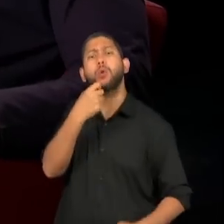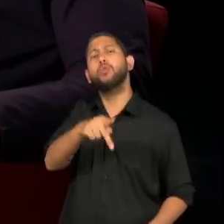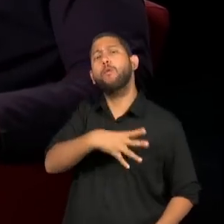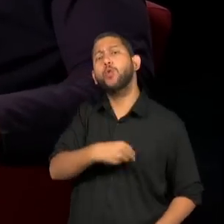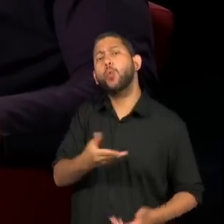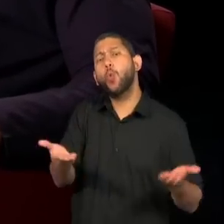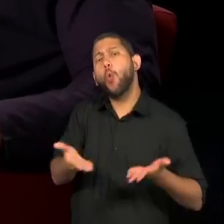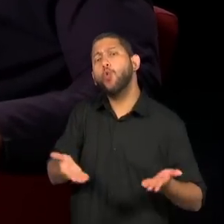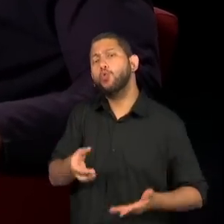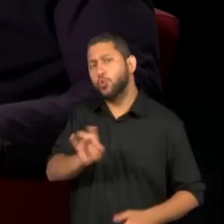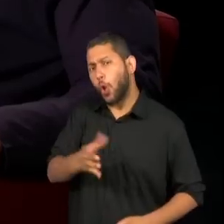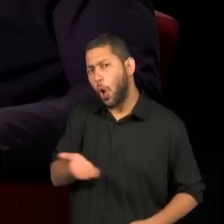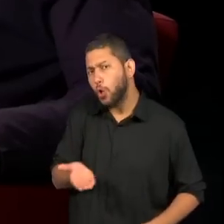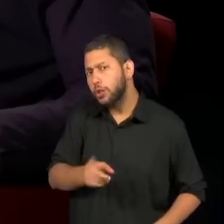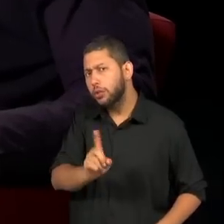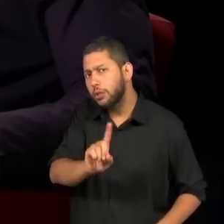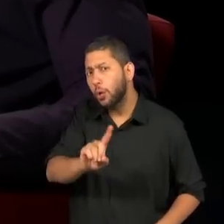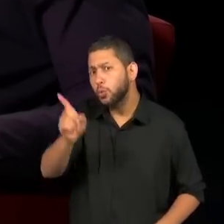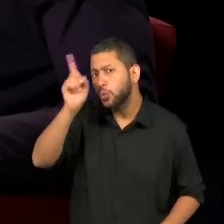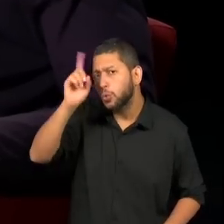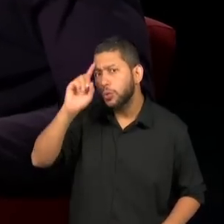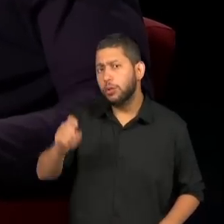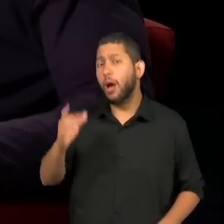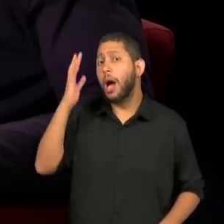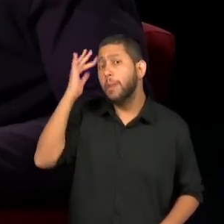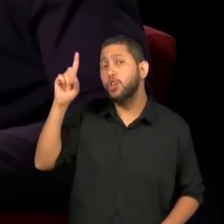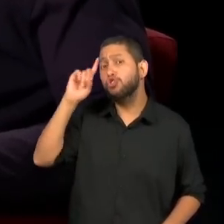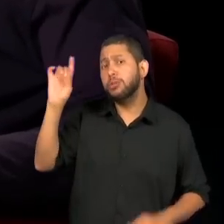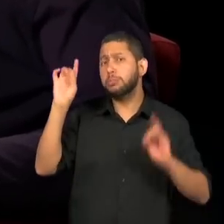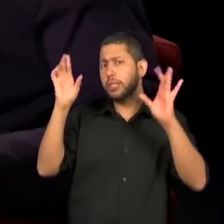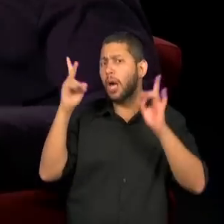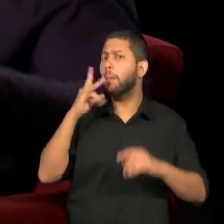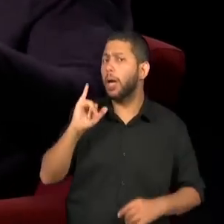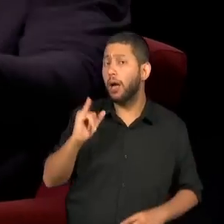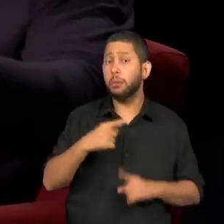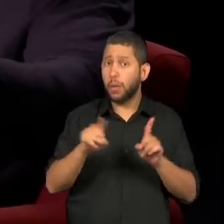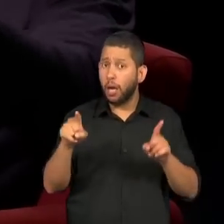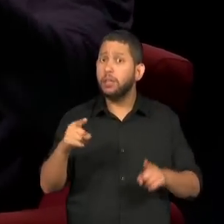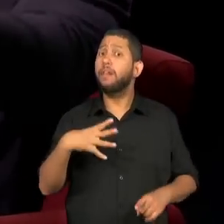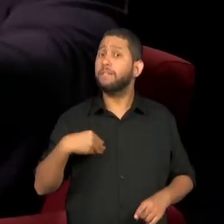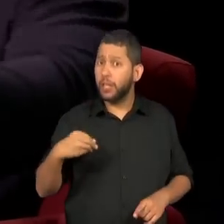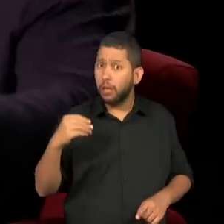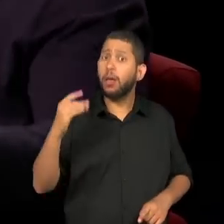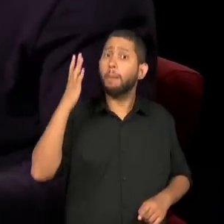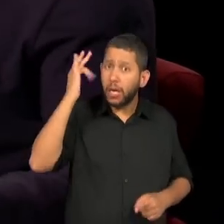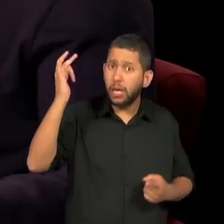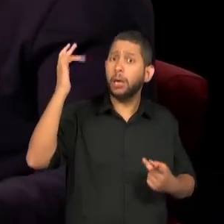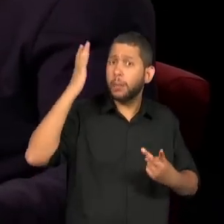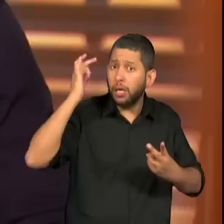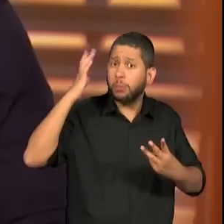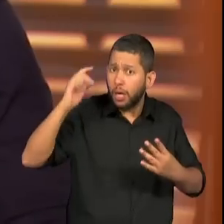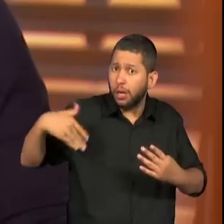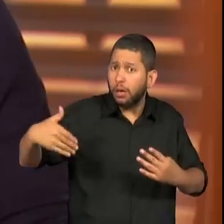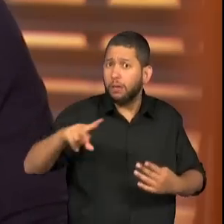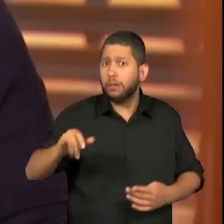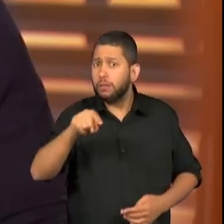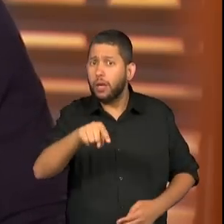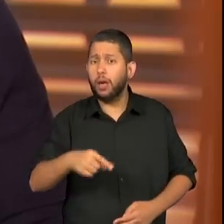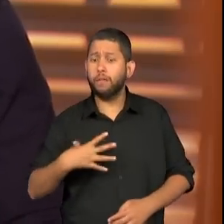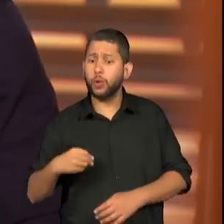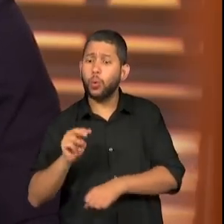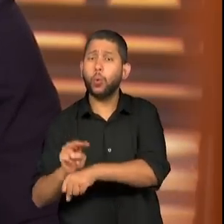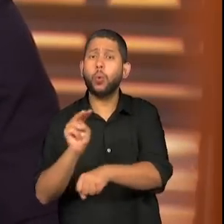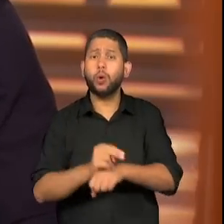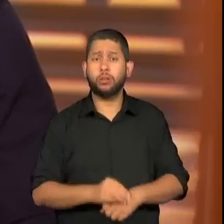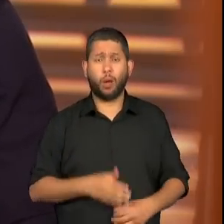Ele é teu filho todo dia. Amanhã não é Dia dos Pais, mas ele é teu filho. Amanhã não é Dia das Crianças, ele continua sendo seu filho. Ó, filho, qualquer um